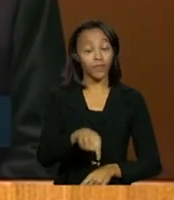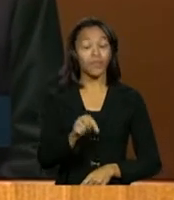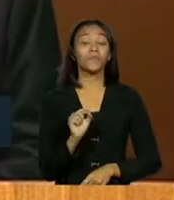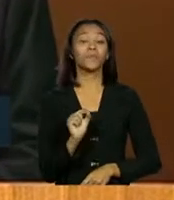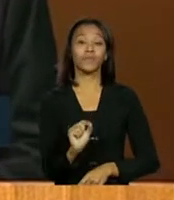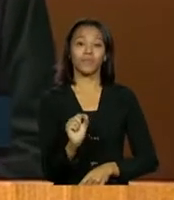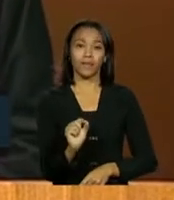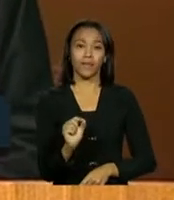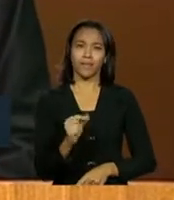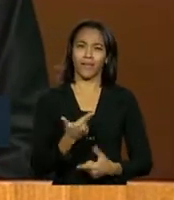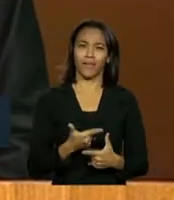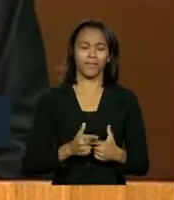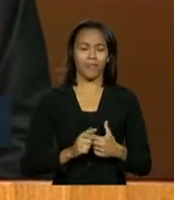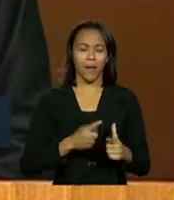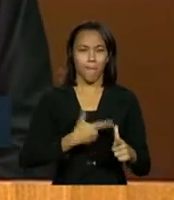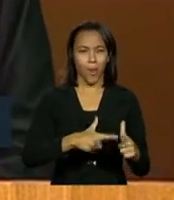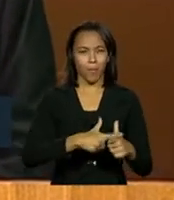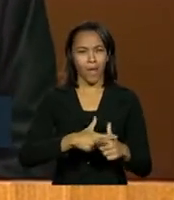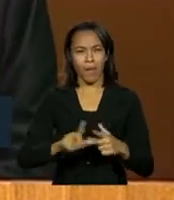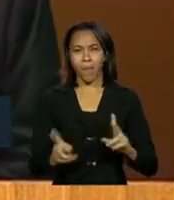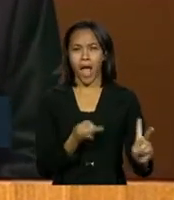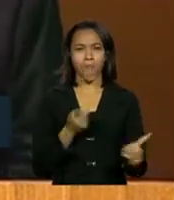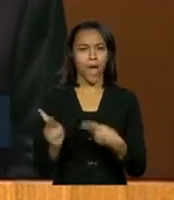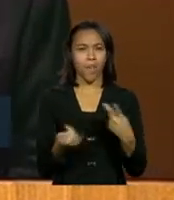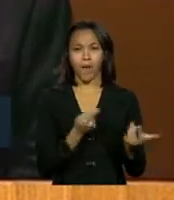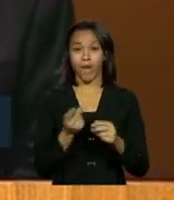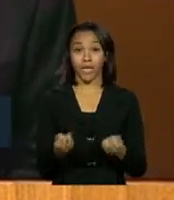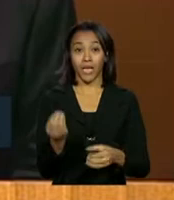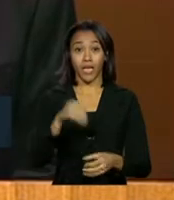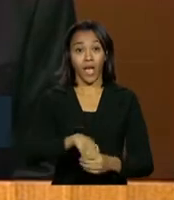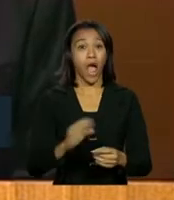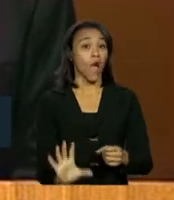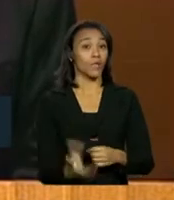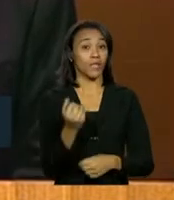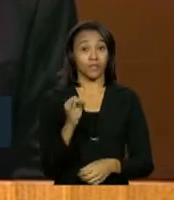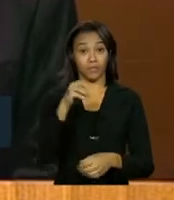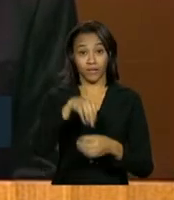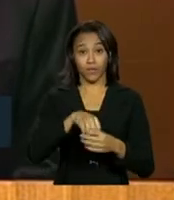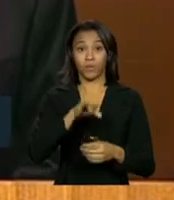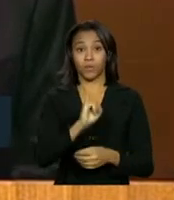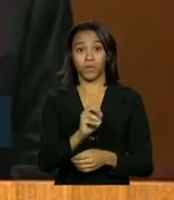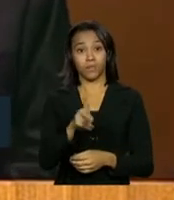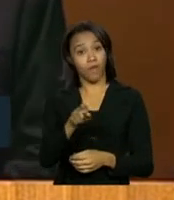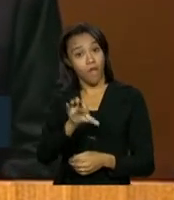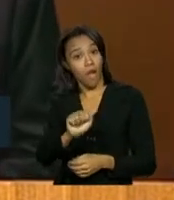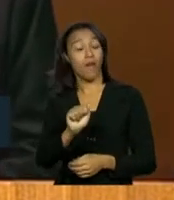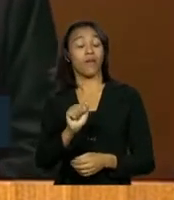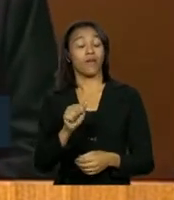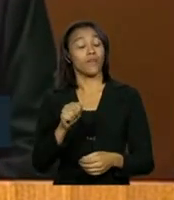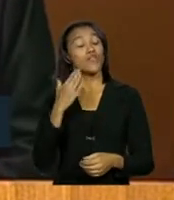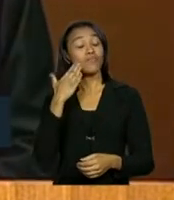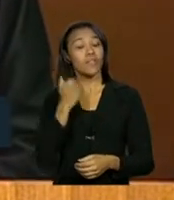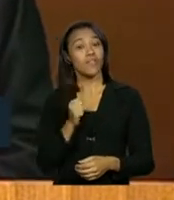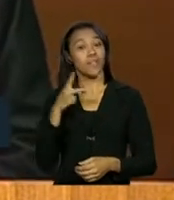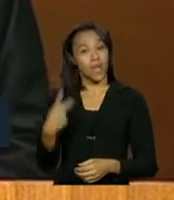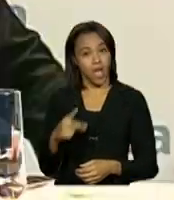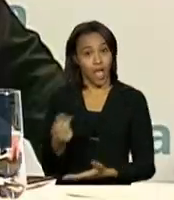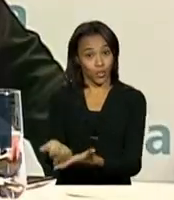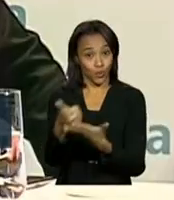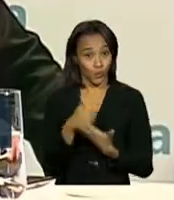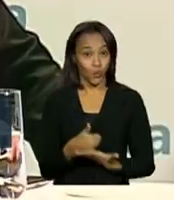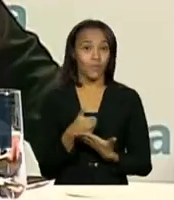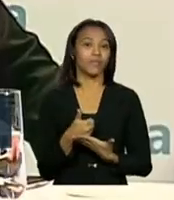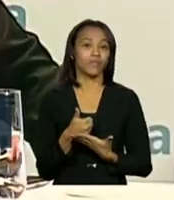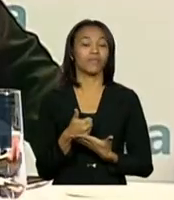enfrentar problemas administrativos no IPEA. E creio que a contribuição dele foi